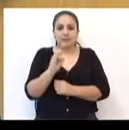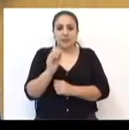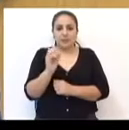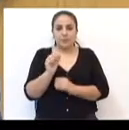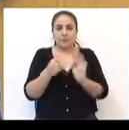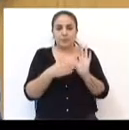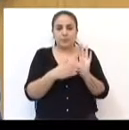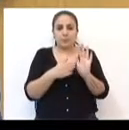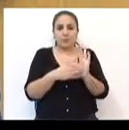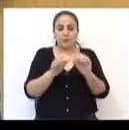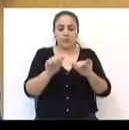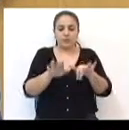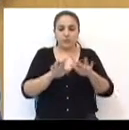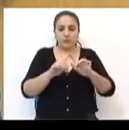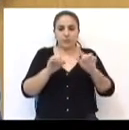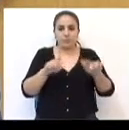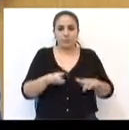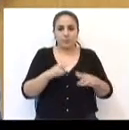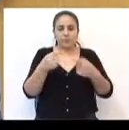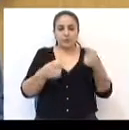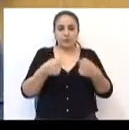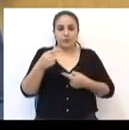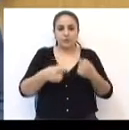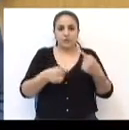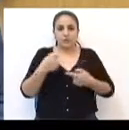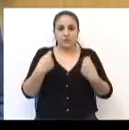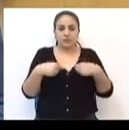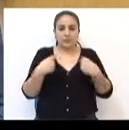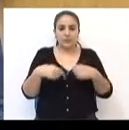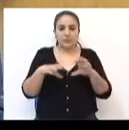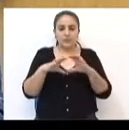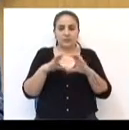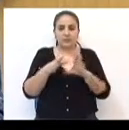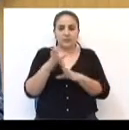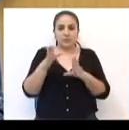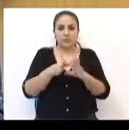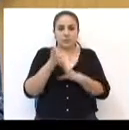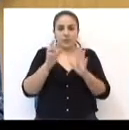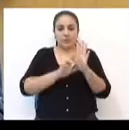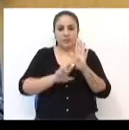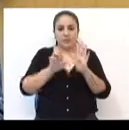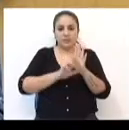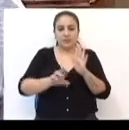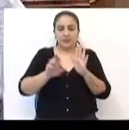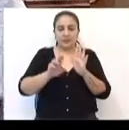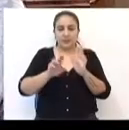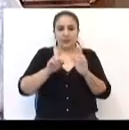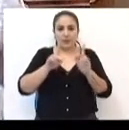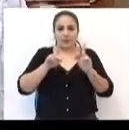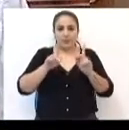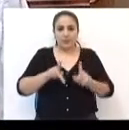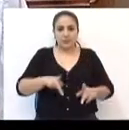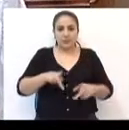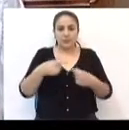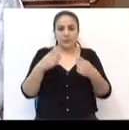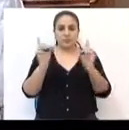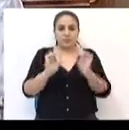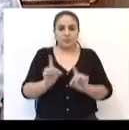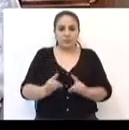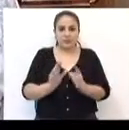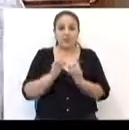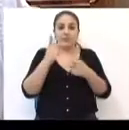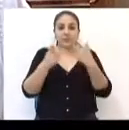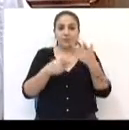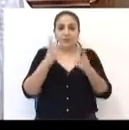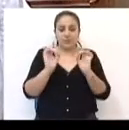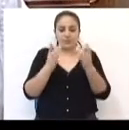audiência pública para discutir demandas de conselho que representa a pessoa com deficiência. Para tratar especificamente